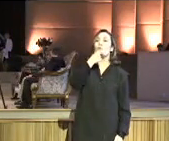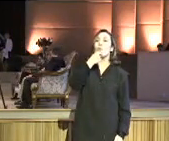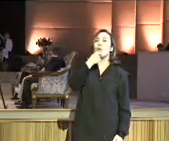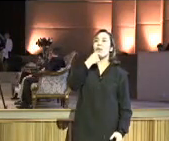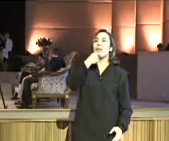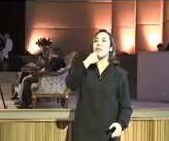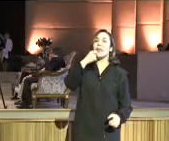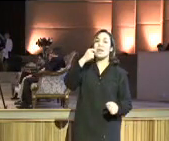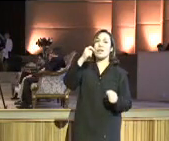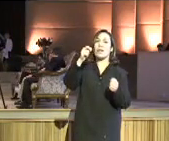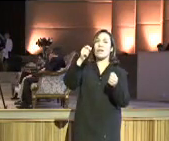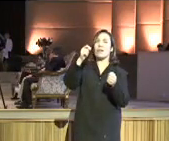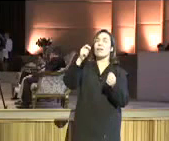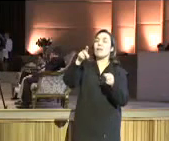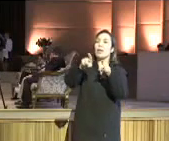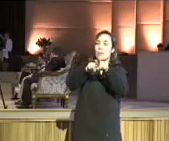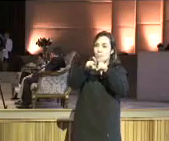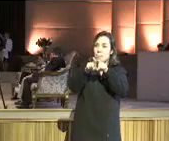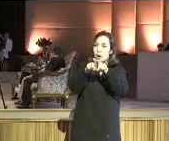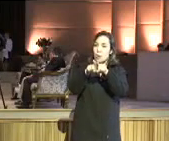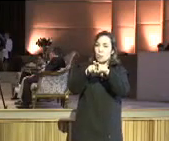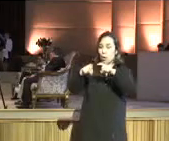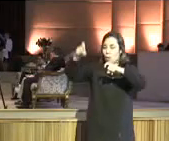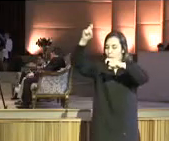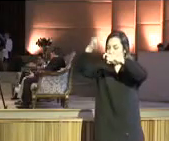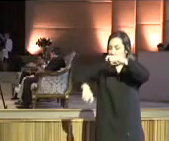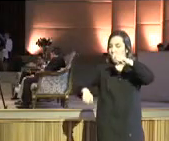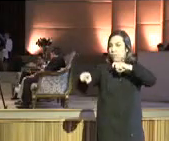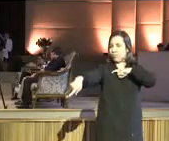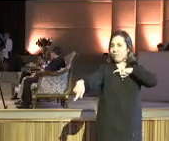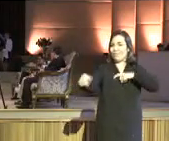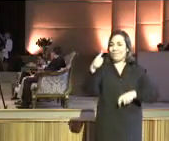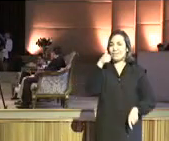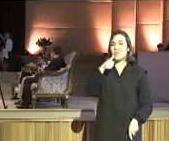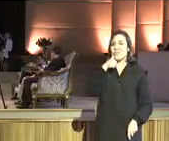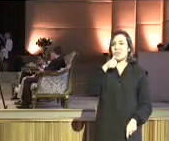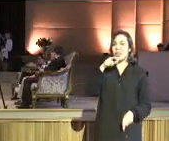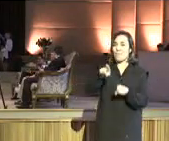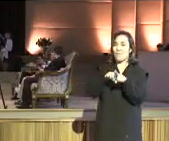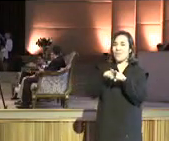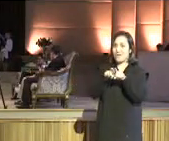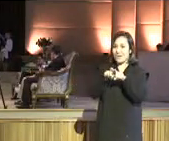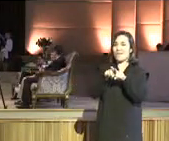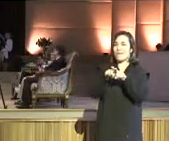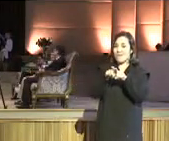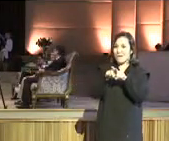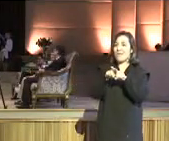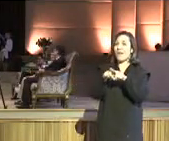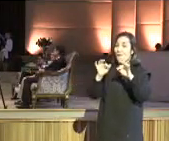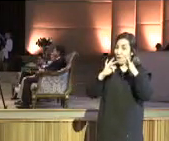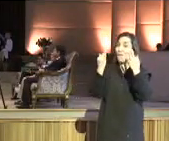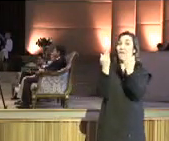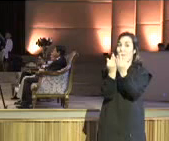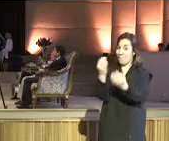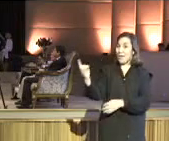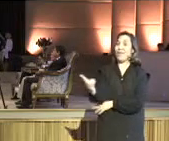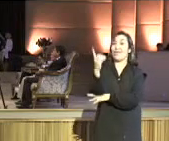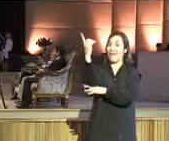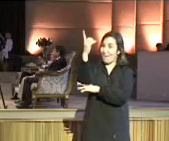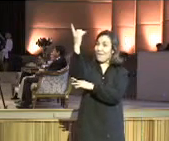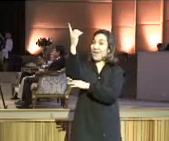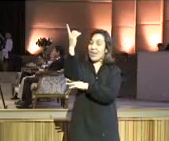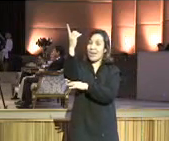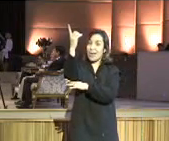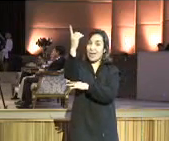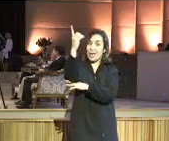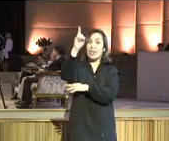meio-irmão Amnon. E isso virou um segredo de família sem qualquer atitude de Davi.